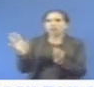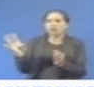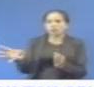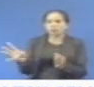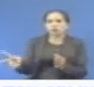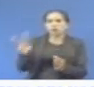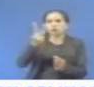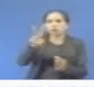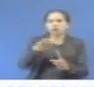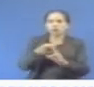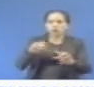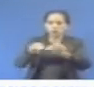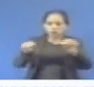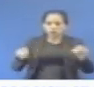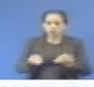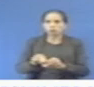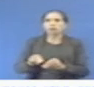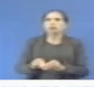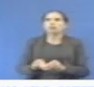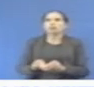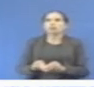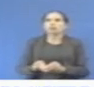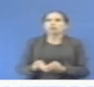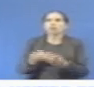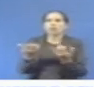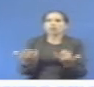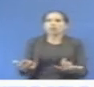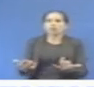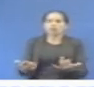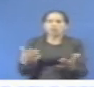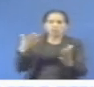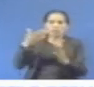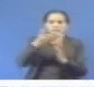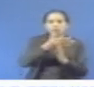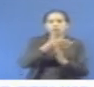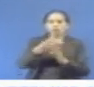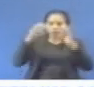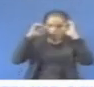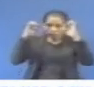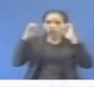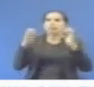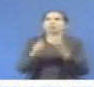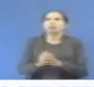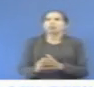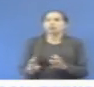sindrua, husi município hotu-hotu, no maioria oras ne acesso a educação formal to